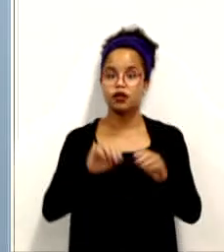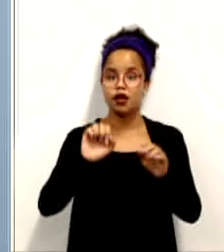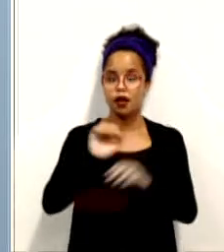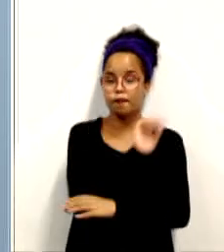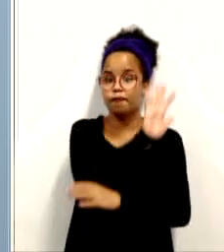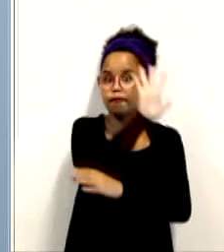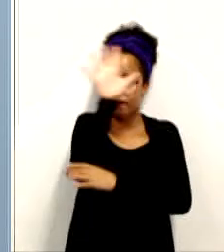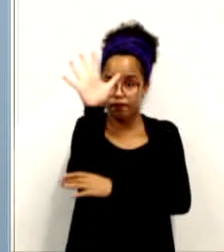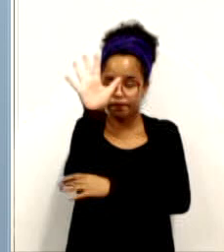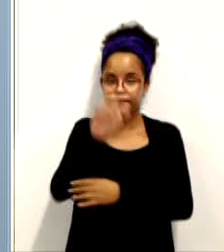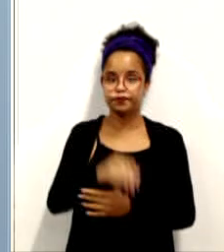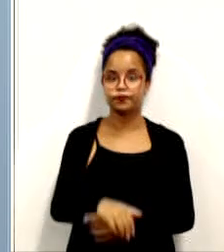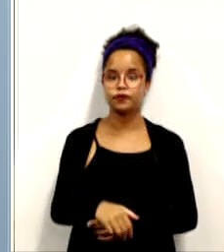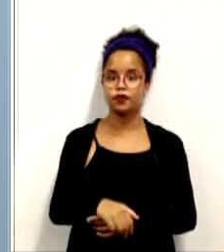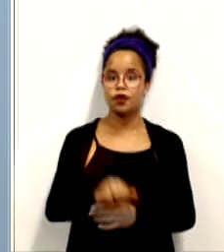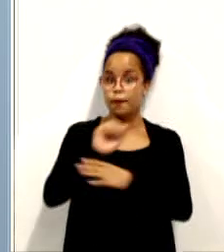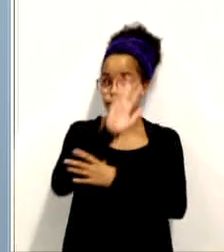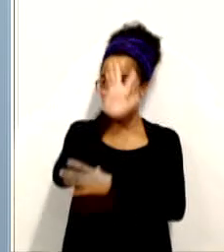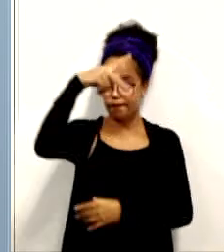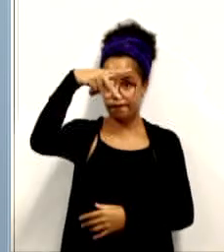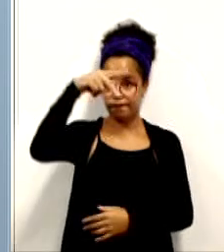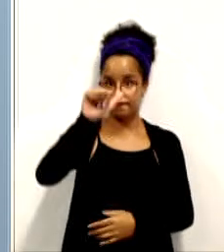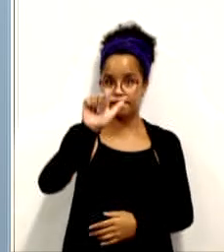palma é uma planta que é muito,